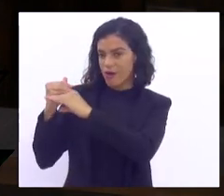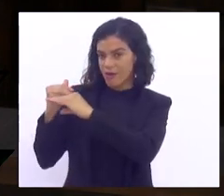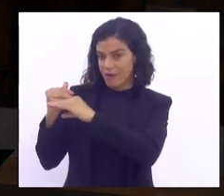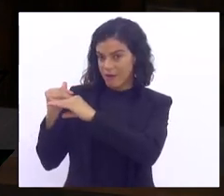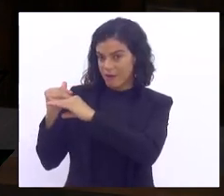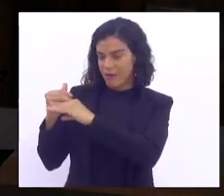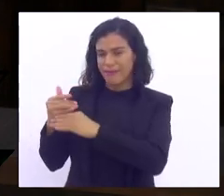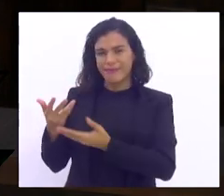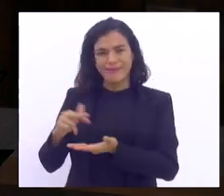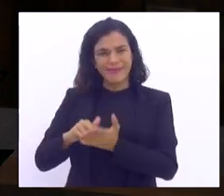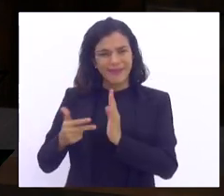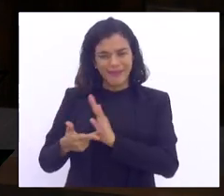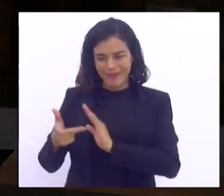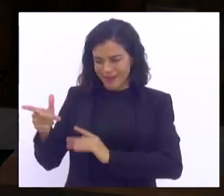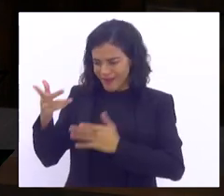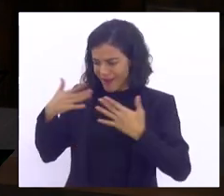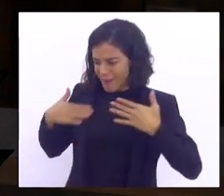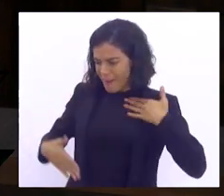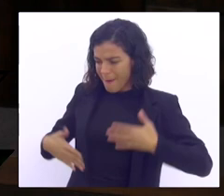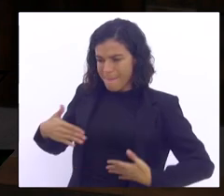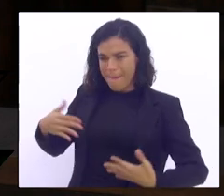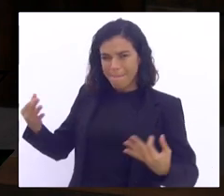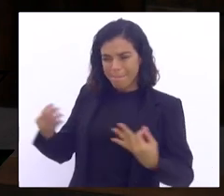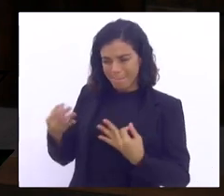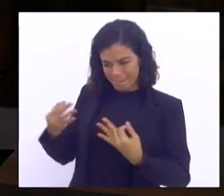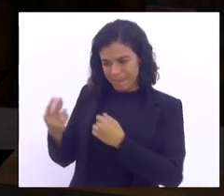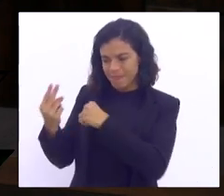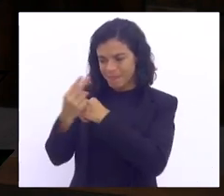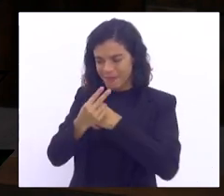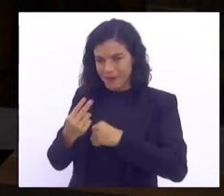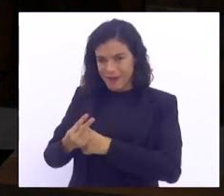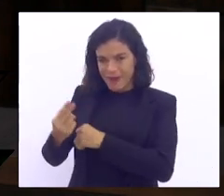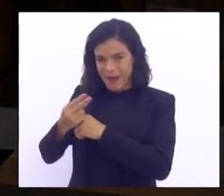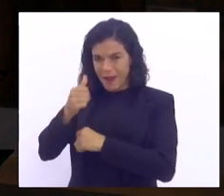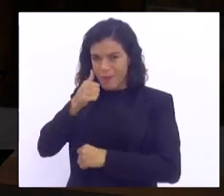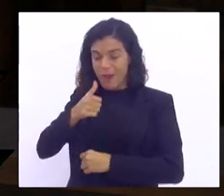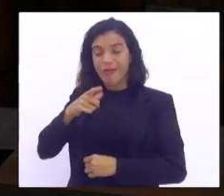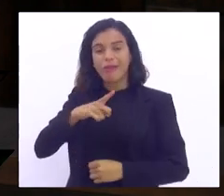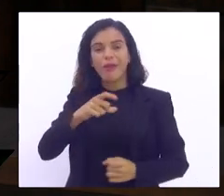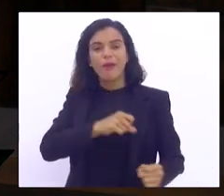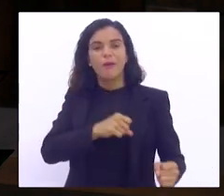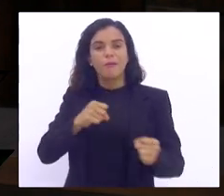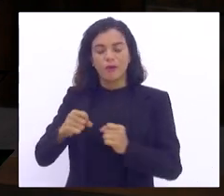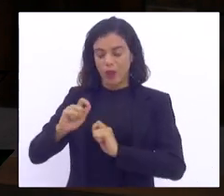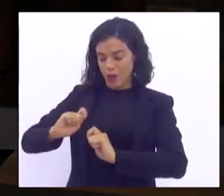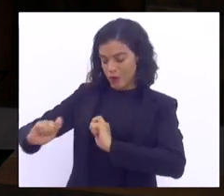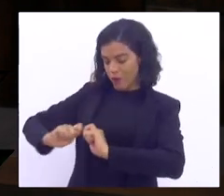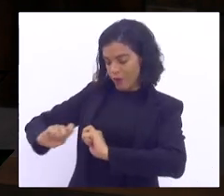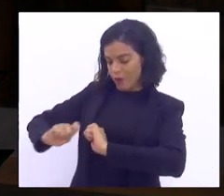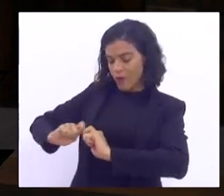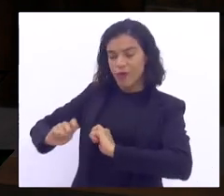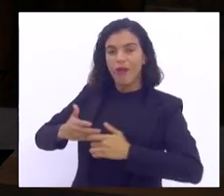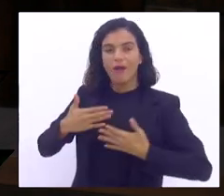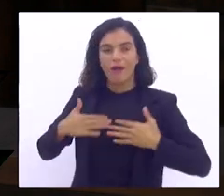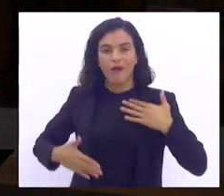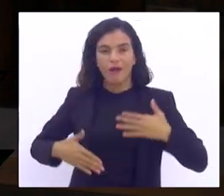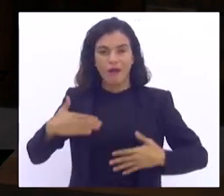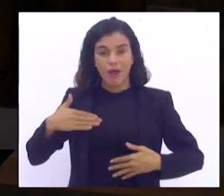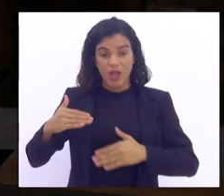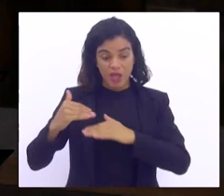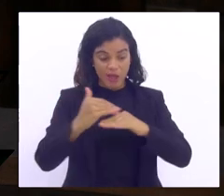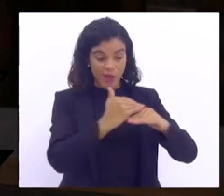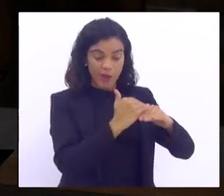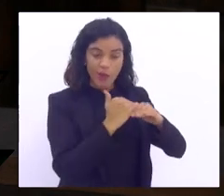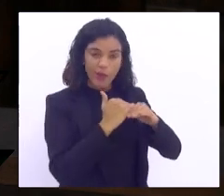Ou seja, integridade física e psíquica para ele é a mulher ter poder de controlar o seu próprio corpo. E